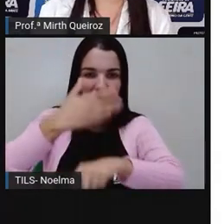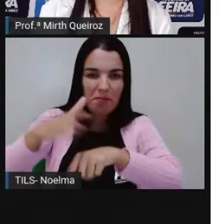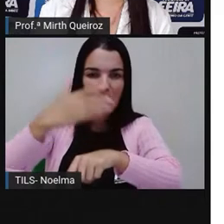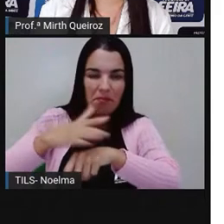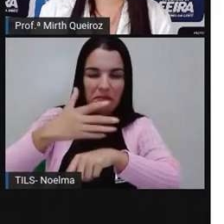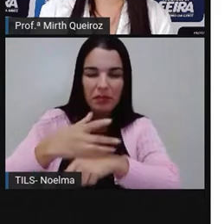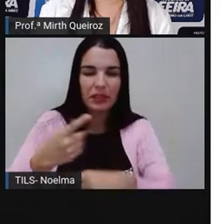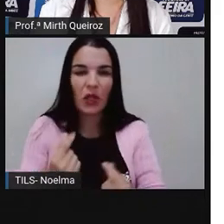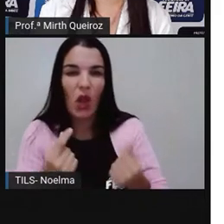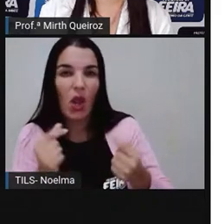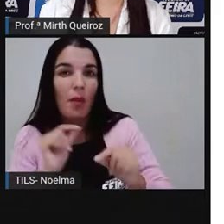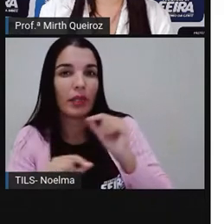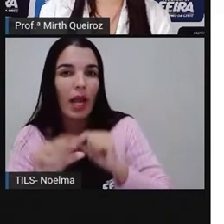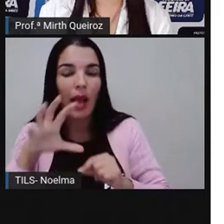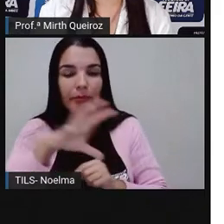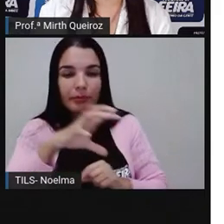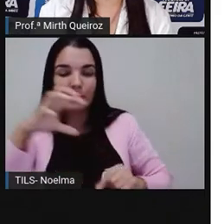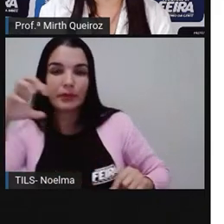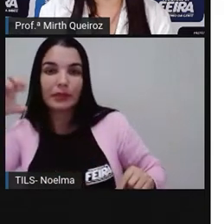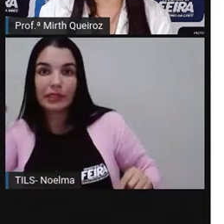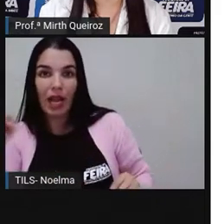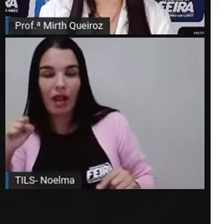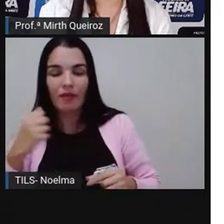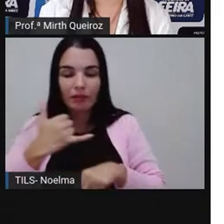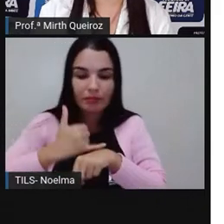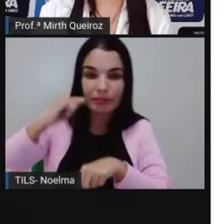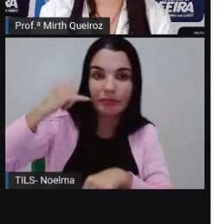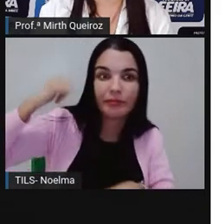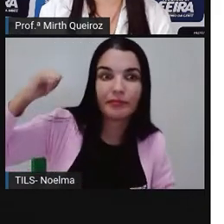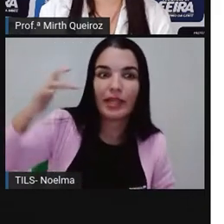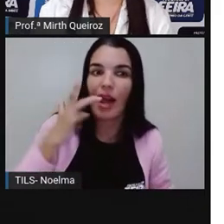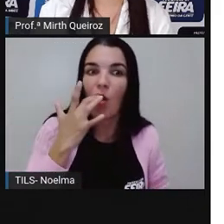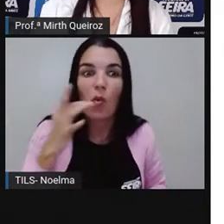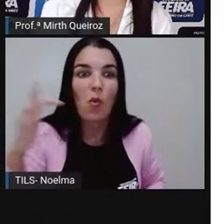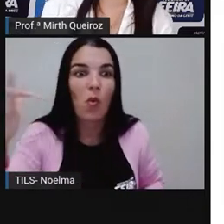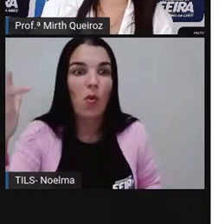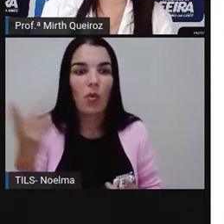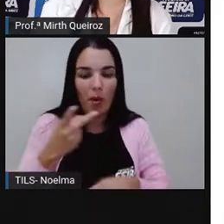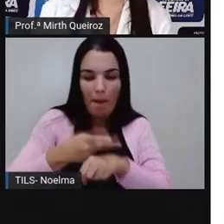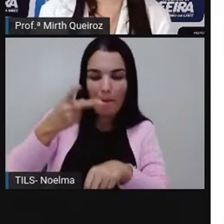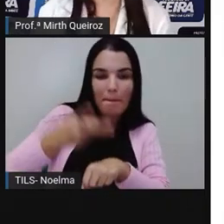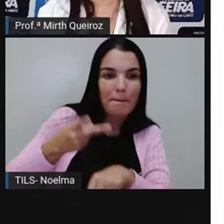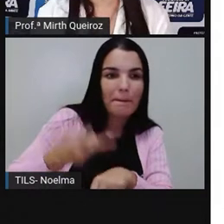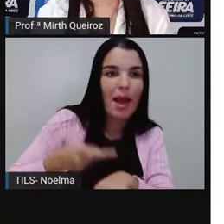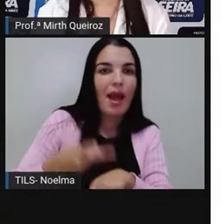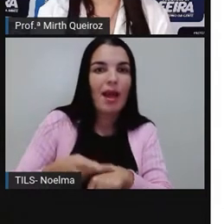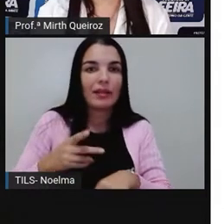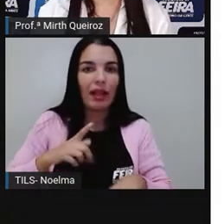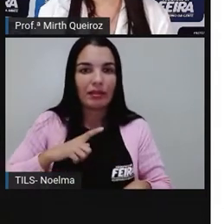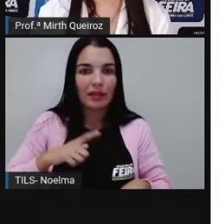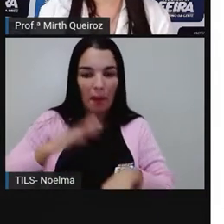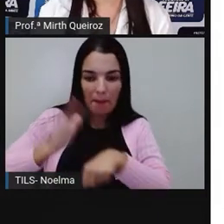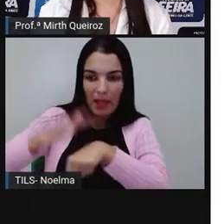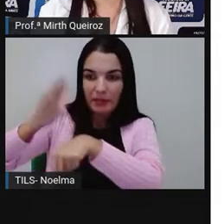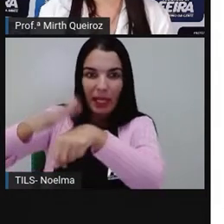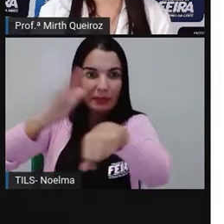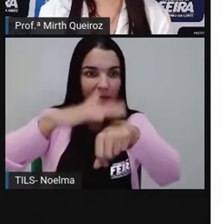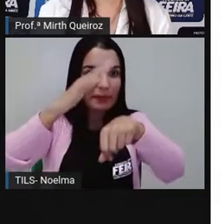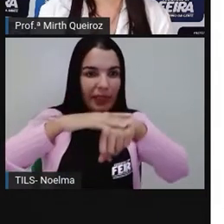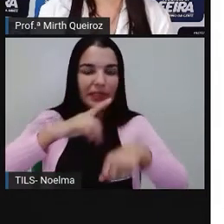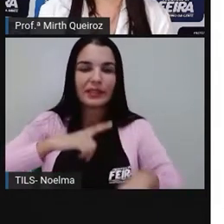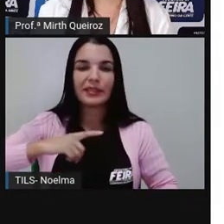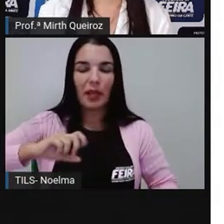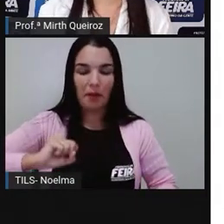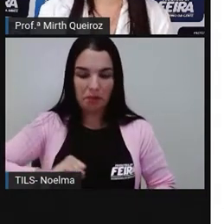os metais preciosos, porque quanto mais metais preciosos, como prata e ouro, indicava mais poder.